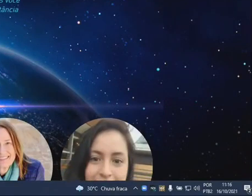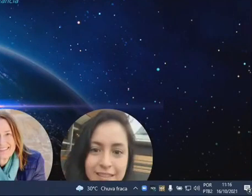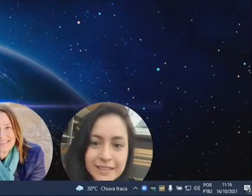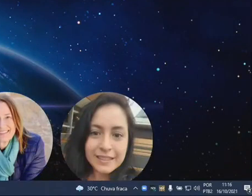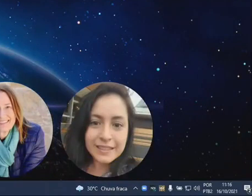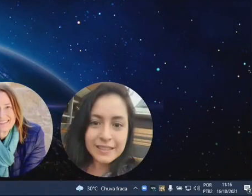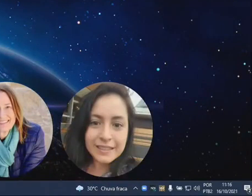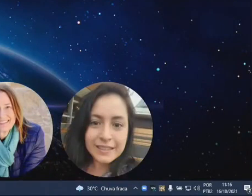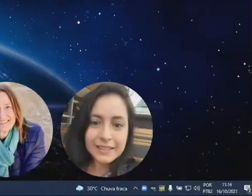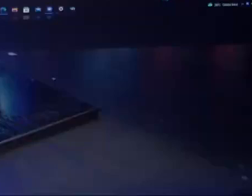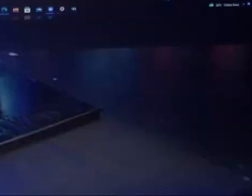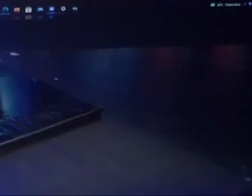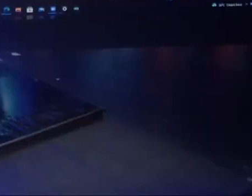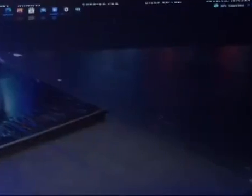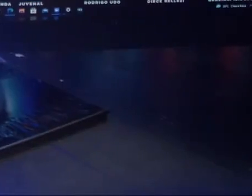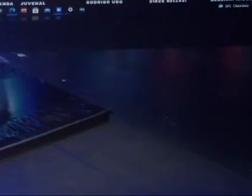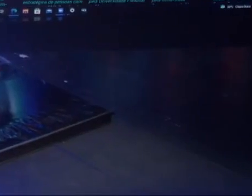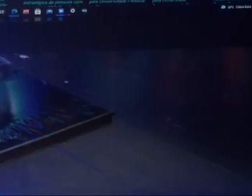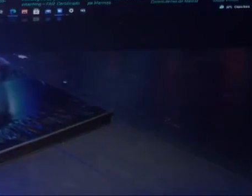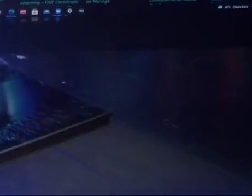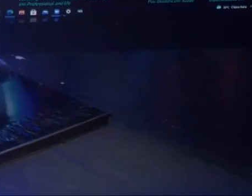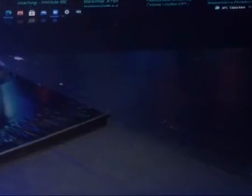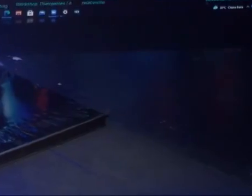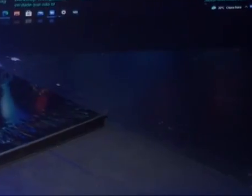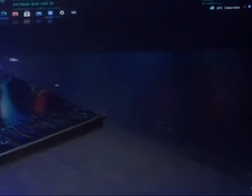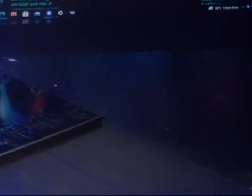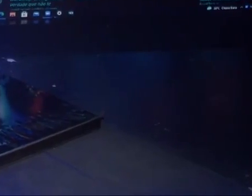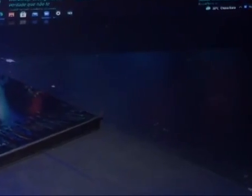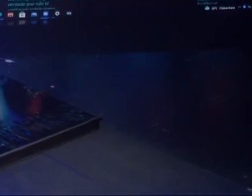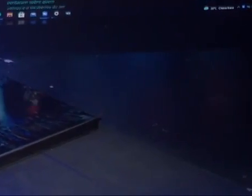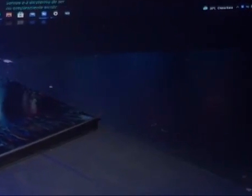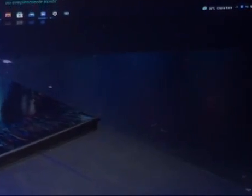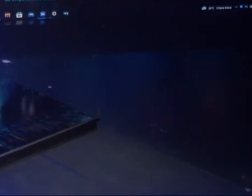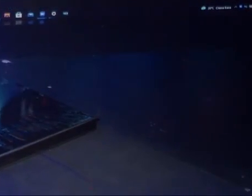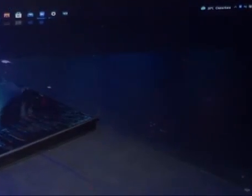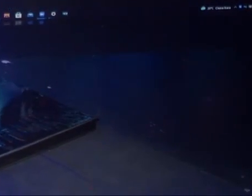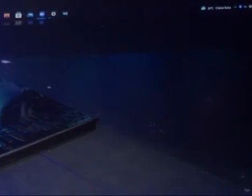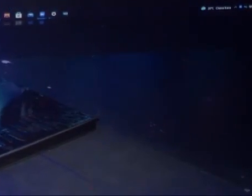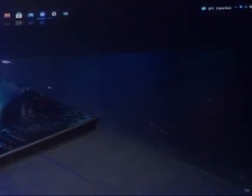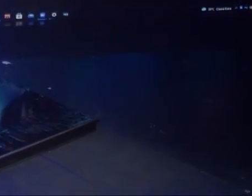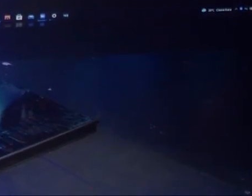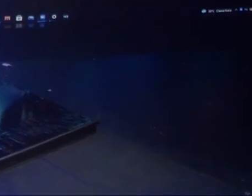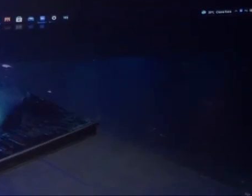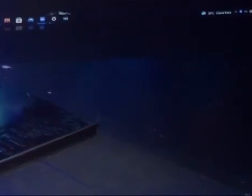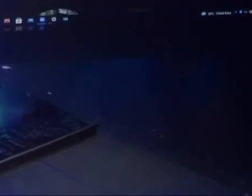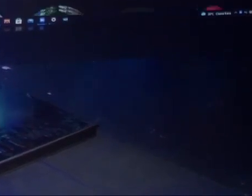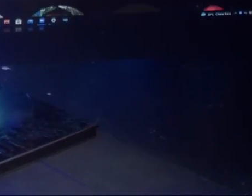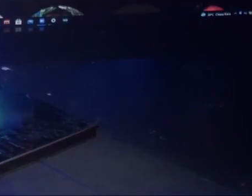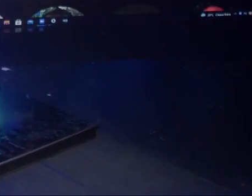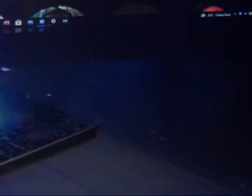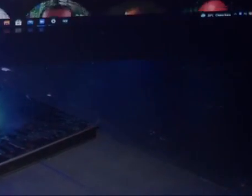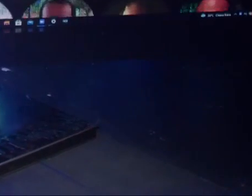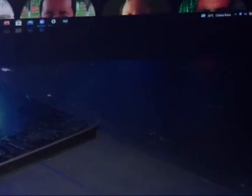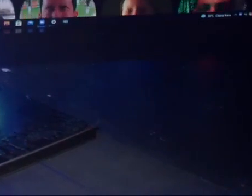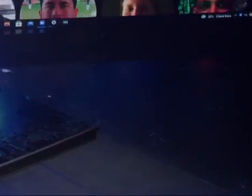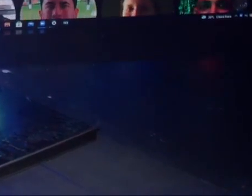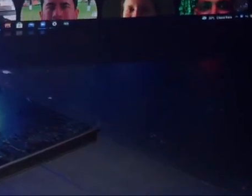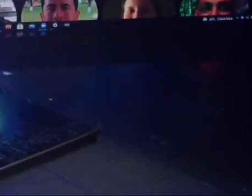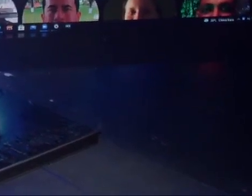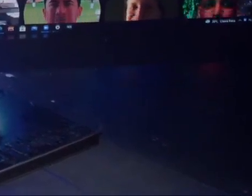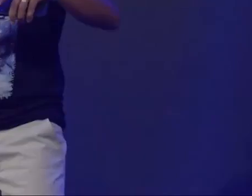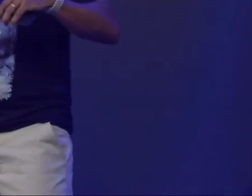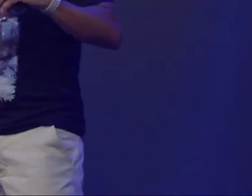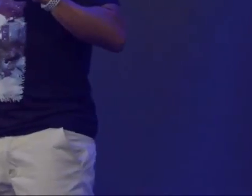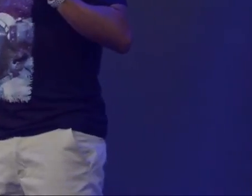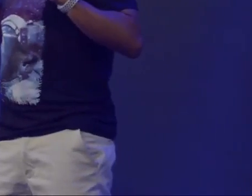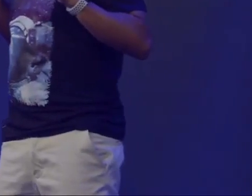site, acessa a área de workshops já e já faz sua listinha. Opa, pastor. Olha o pulo do gato, olha o pulo do gato, entrar que dia?